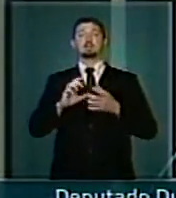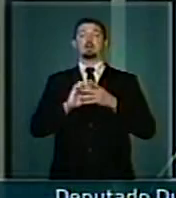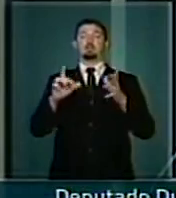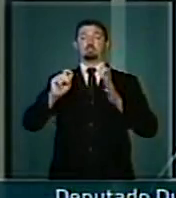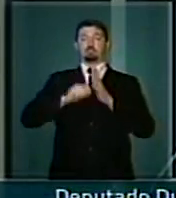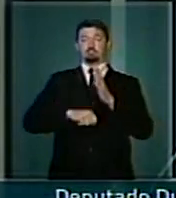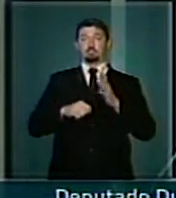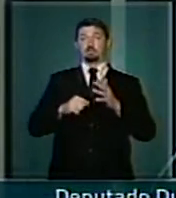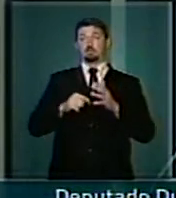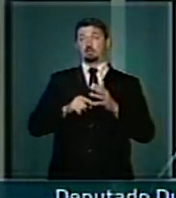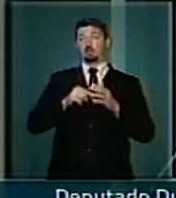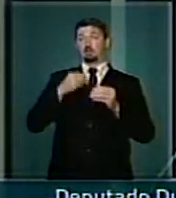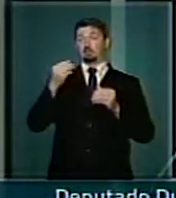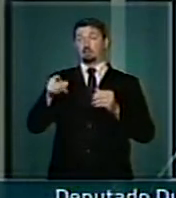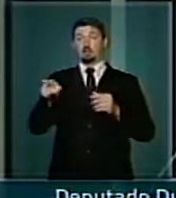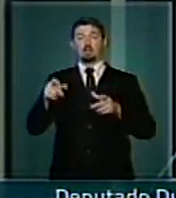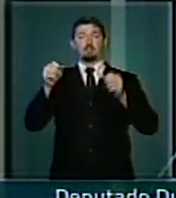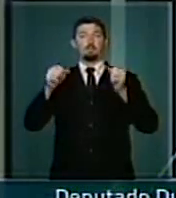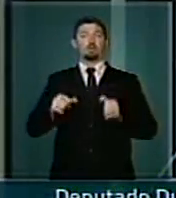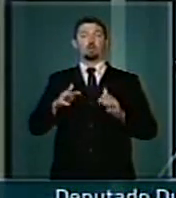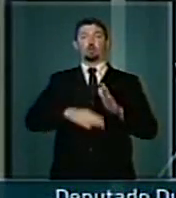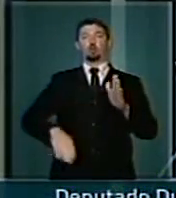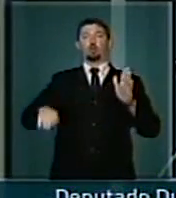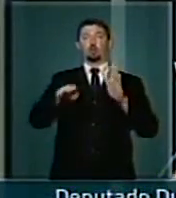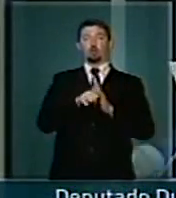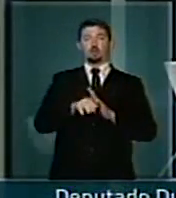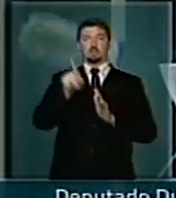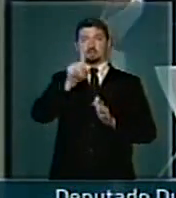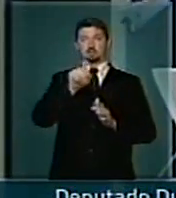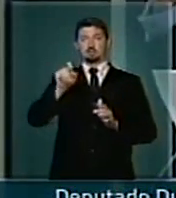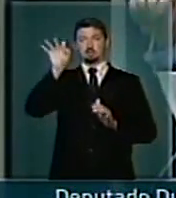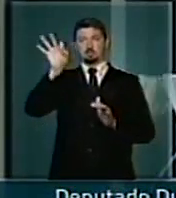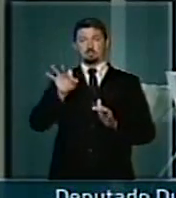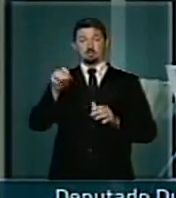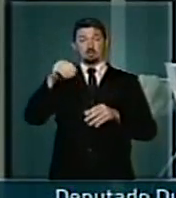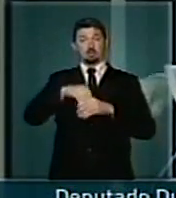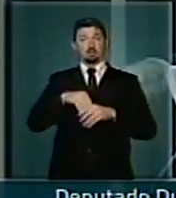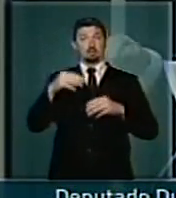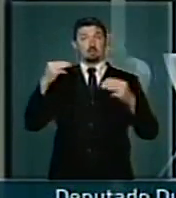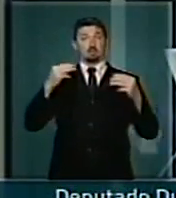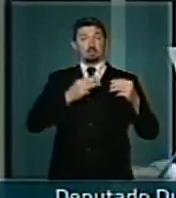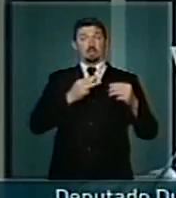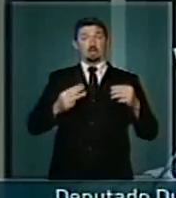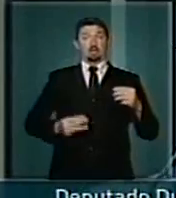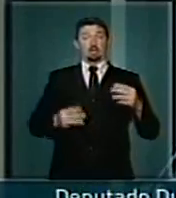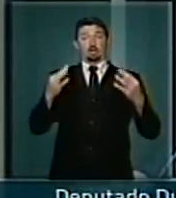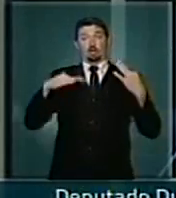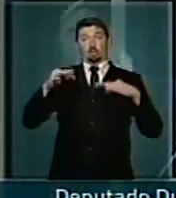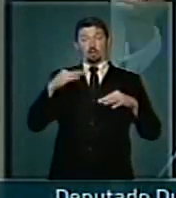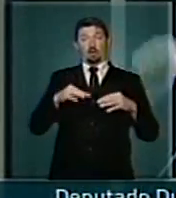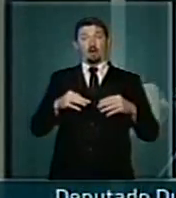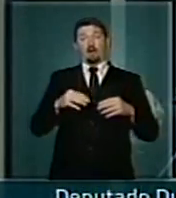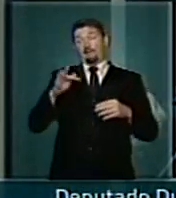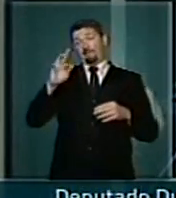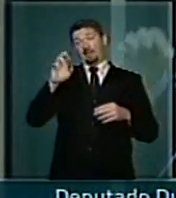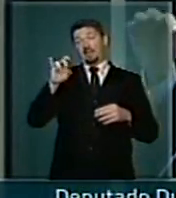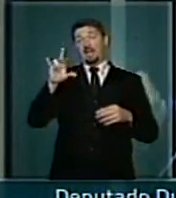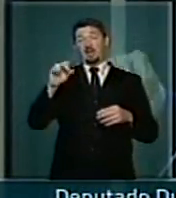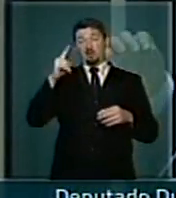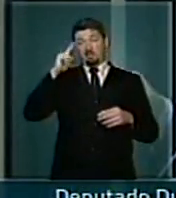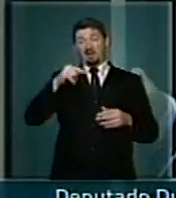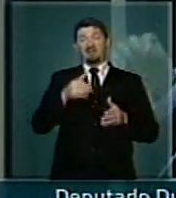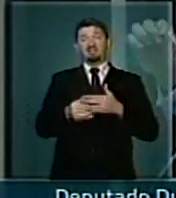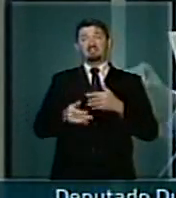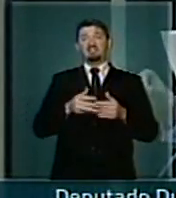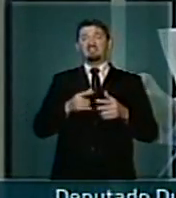ao Frederico plenos poderes. Ou seja, no Ministério do Turismo, Frederico mandava e desmandava,